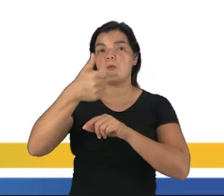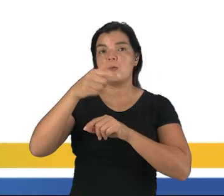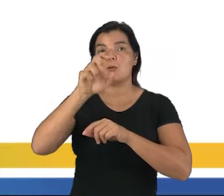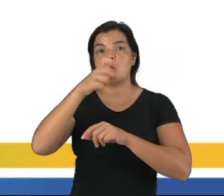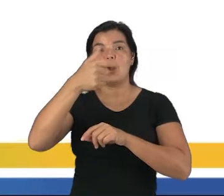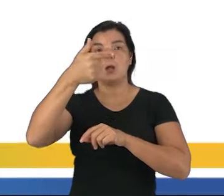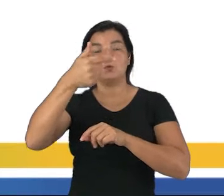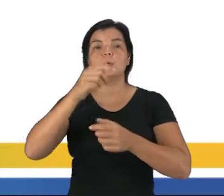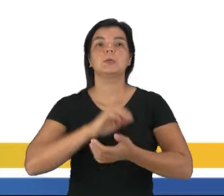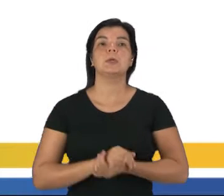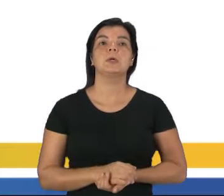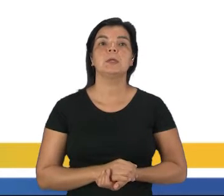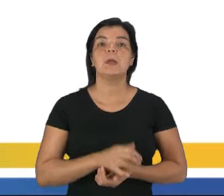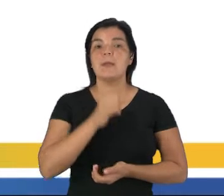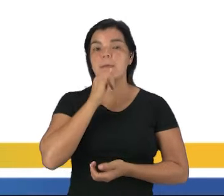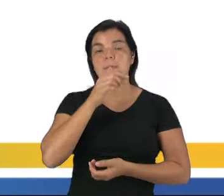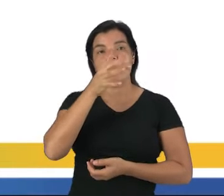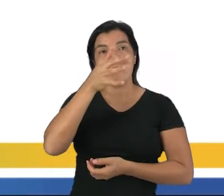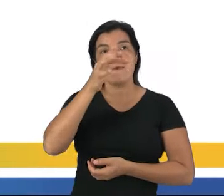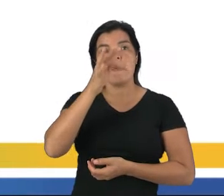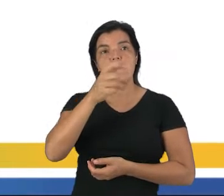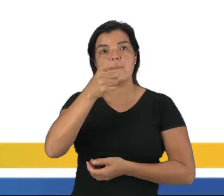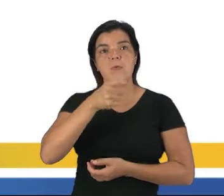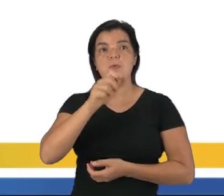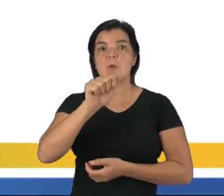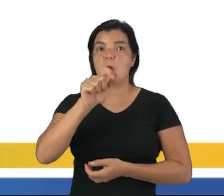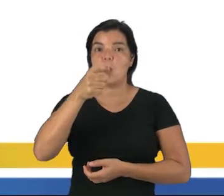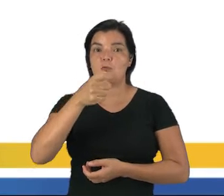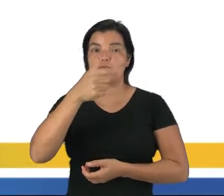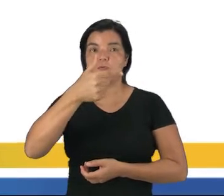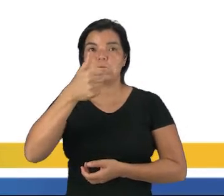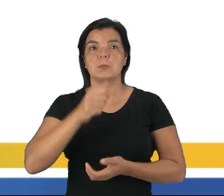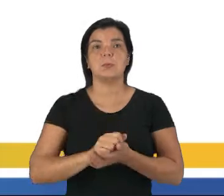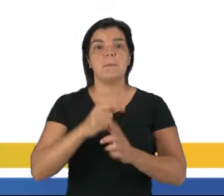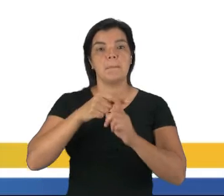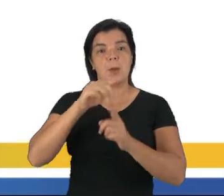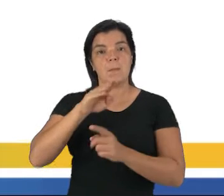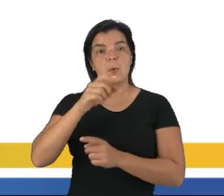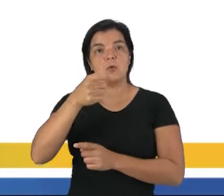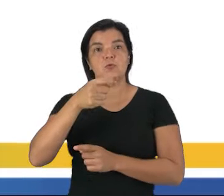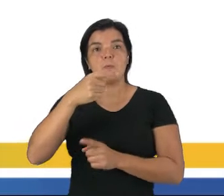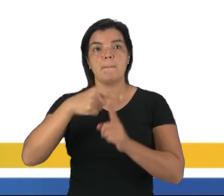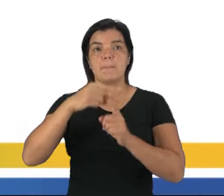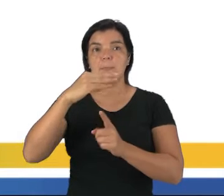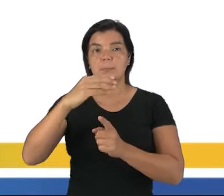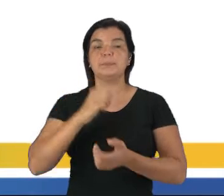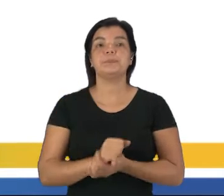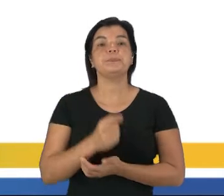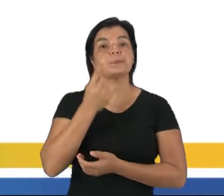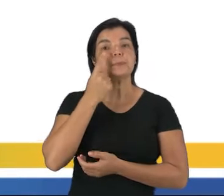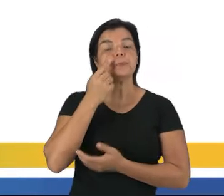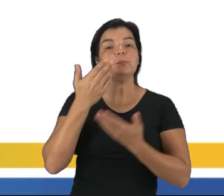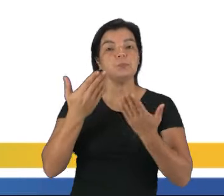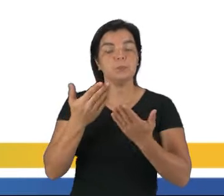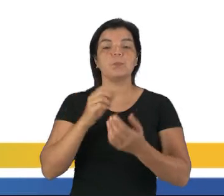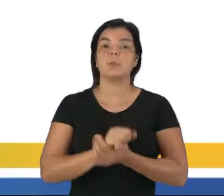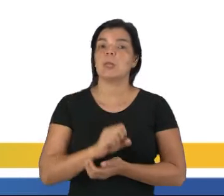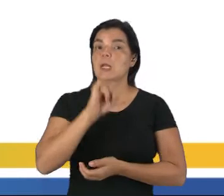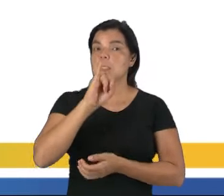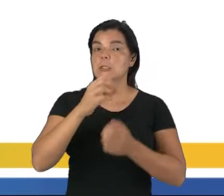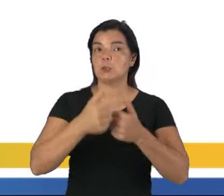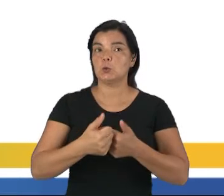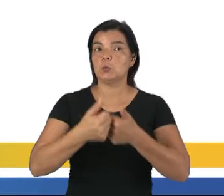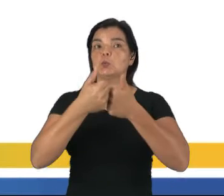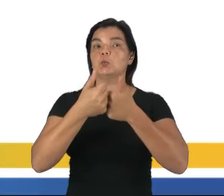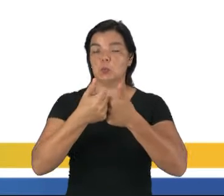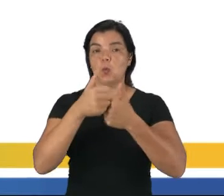de x é igual a x quadrado mais bx mais c, e aí você vai olhar para o número que está acompanhando o x quadrado. Se ele for